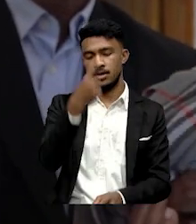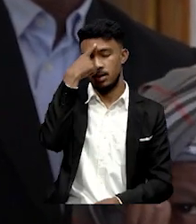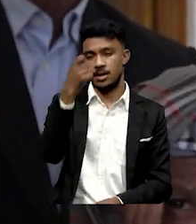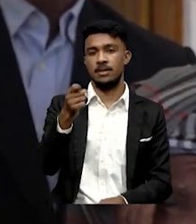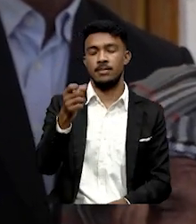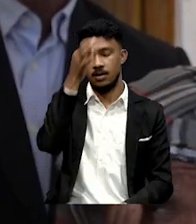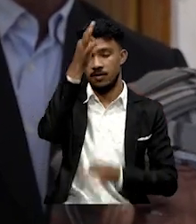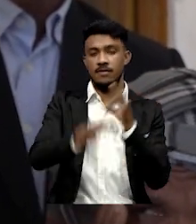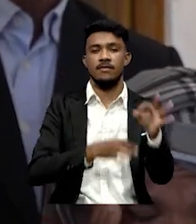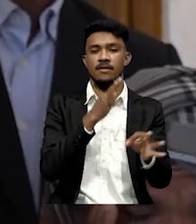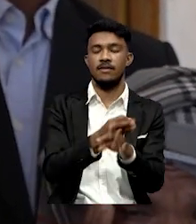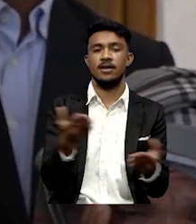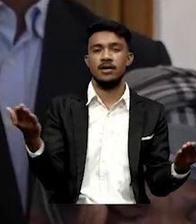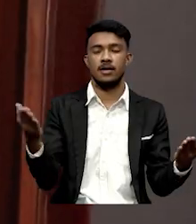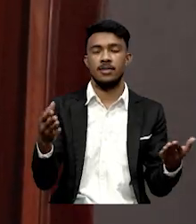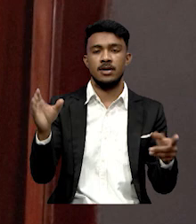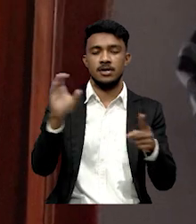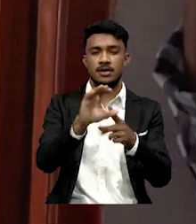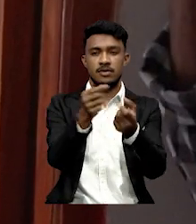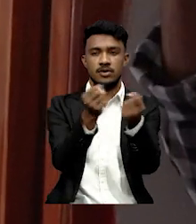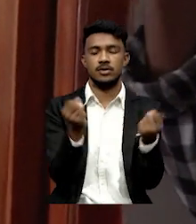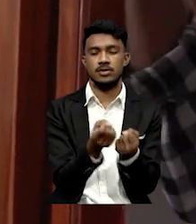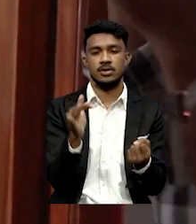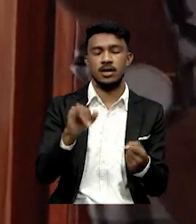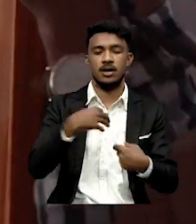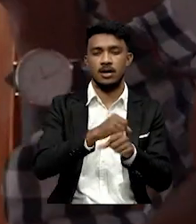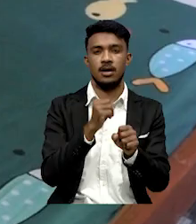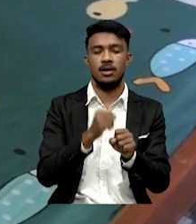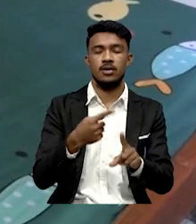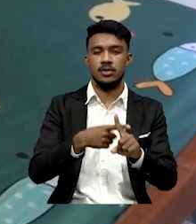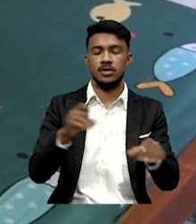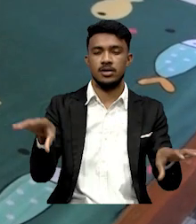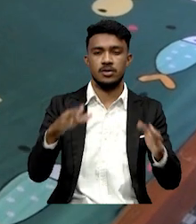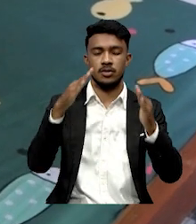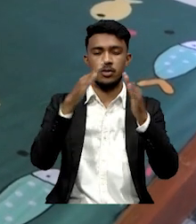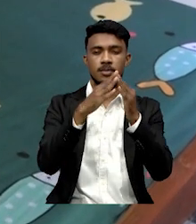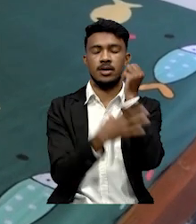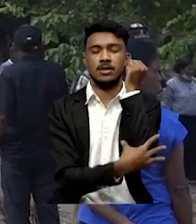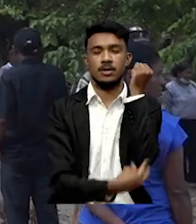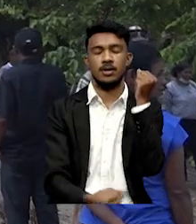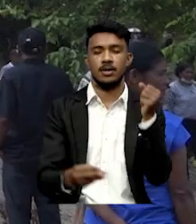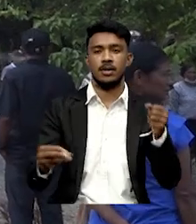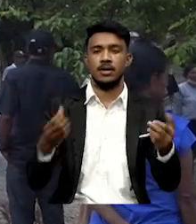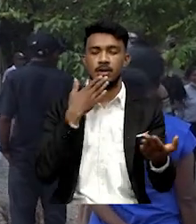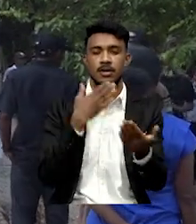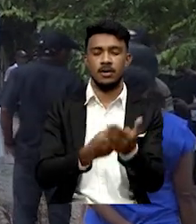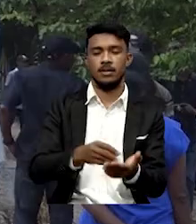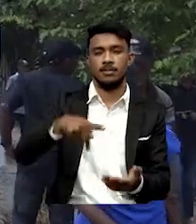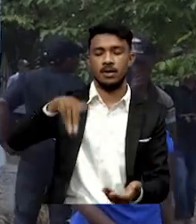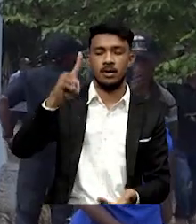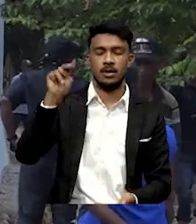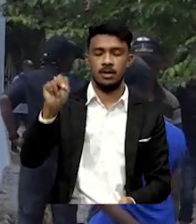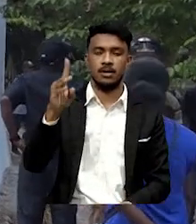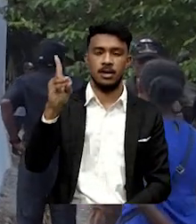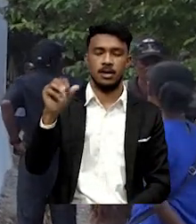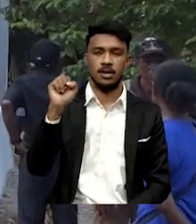sucesu nu ema ka sef suku sira halo liu su konstruksan uma kebit laik liu sucesu nu ema PND sira halo hamu to koit ne komunidade sira